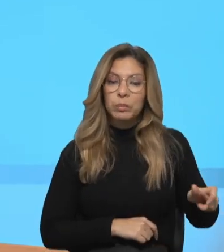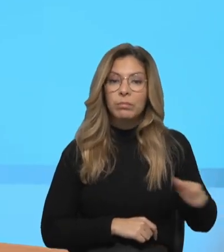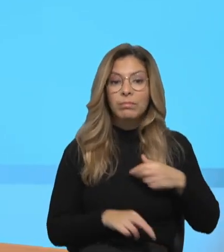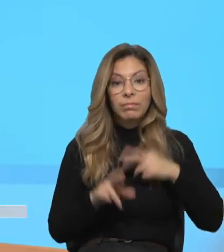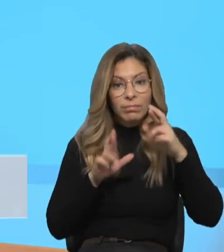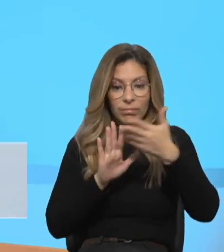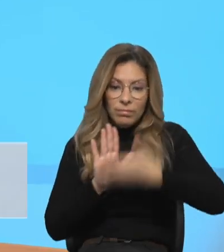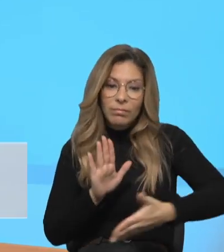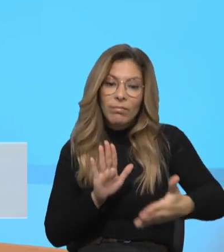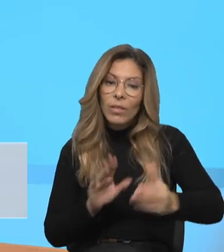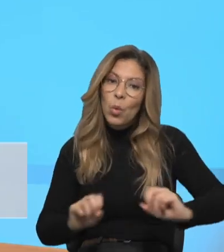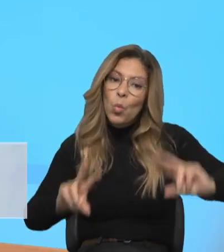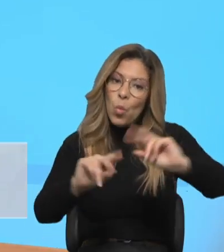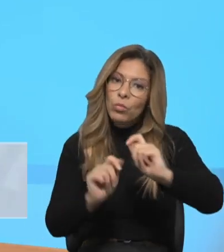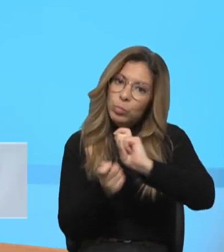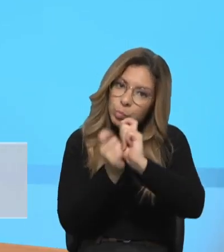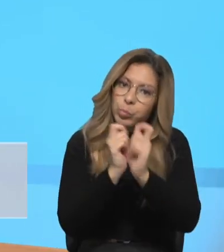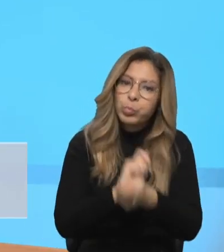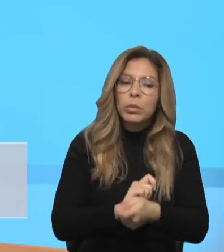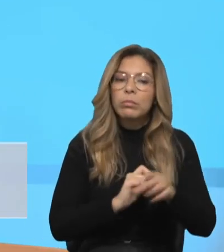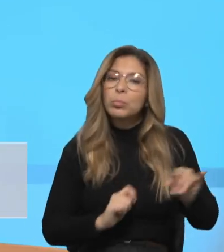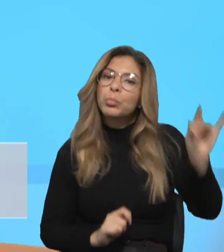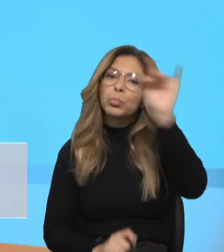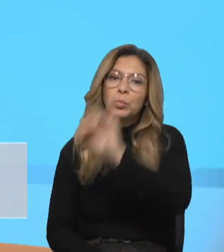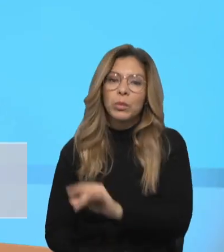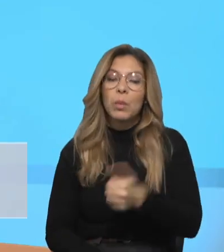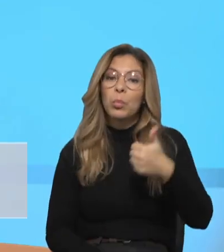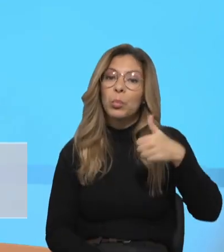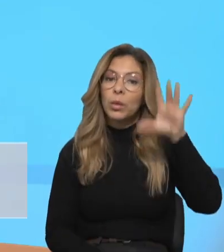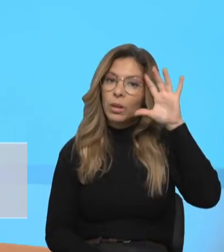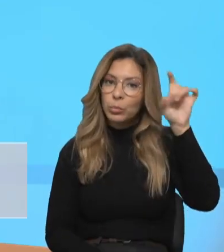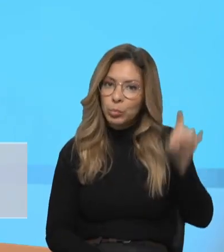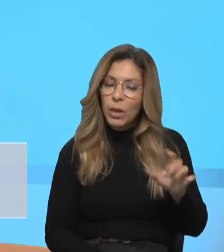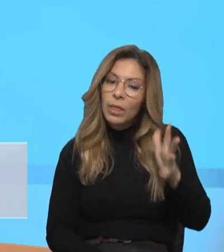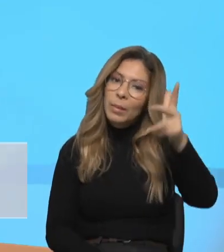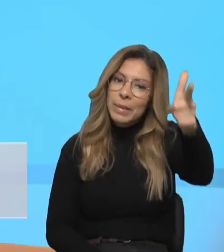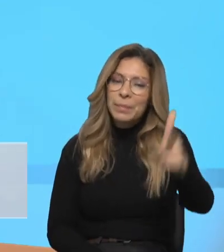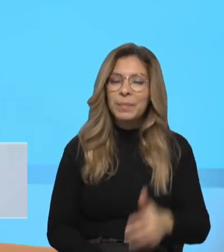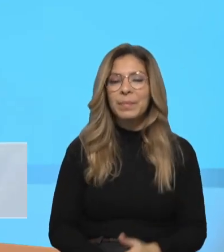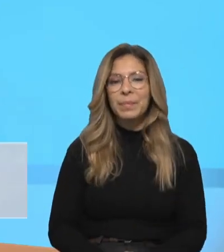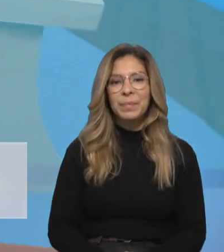começar e possa marcar em todas as geografias. Votos de uma ótima tarde e até amanhã, se Deus quiser.